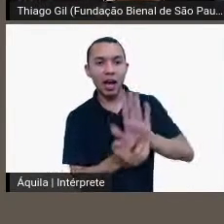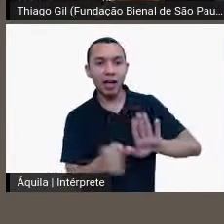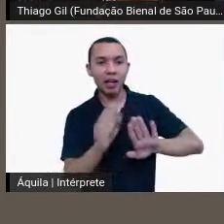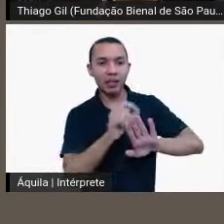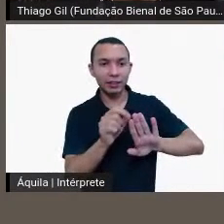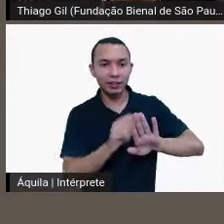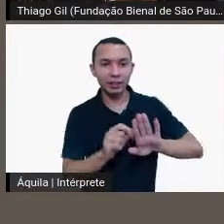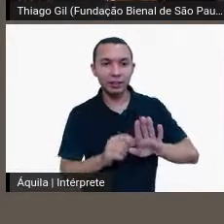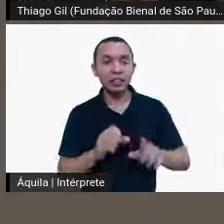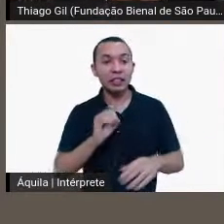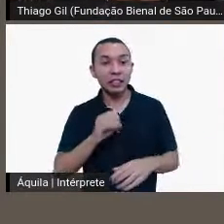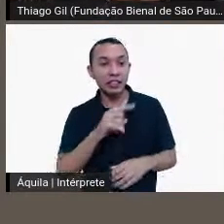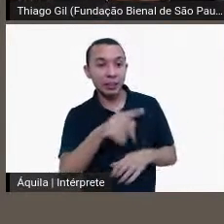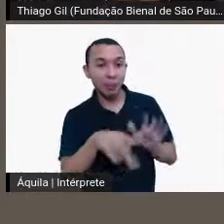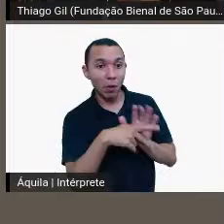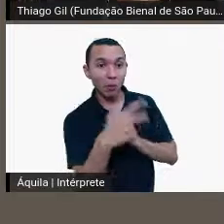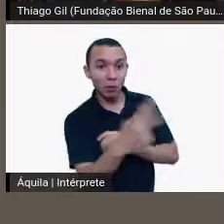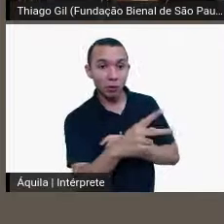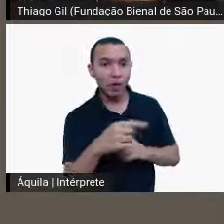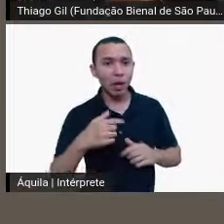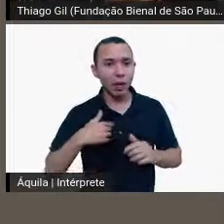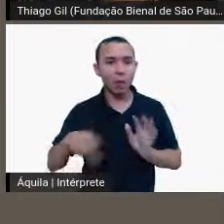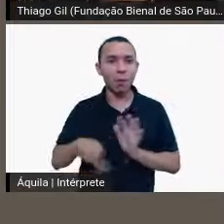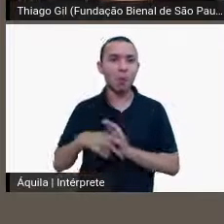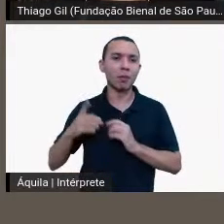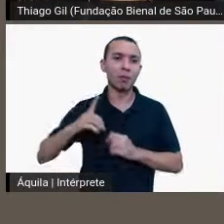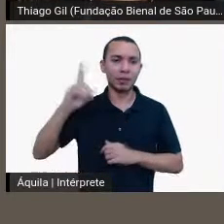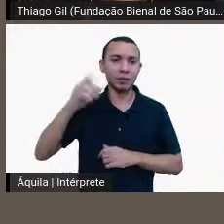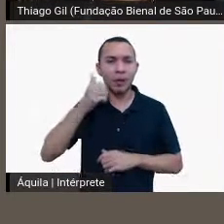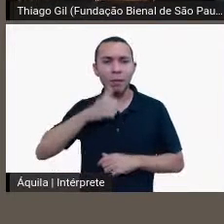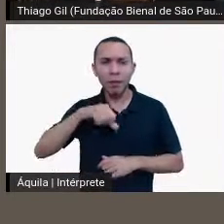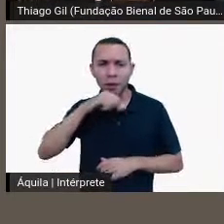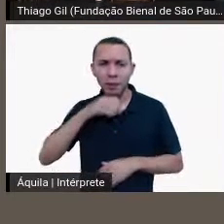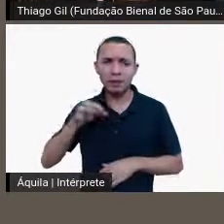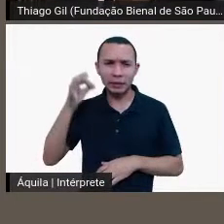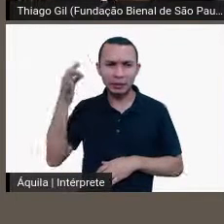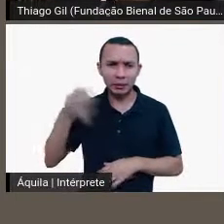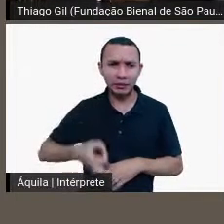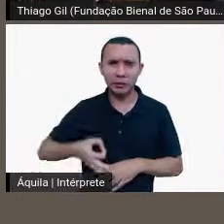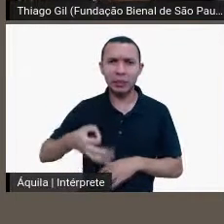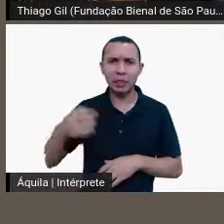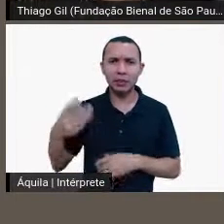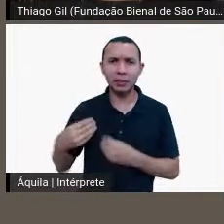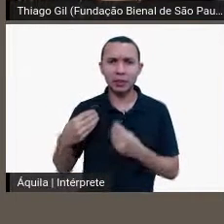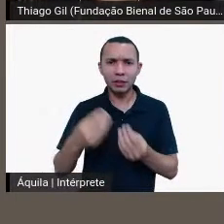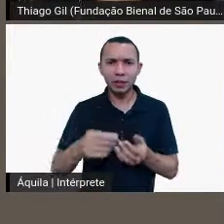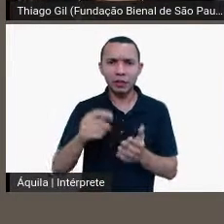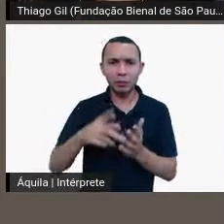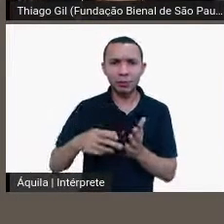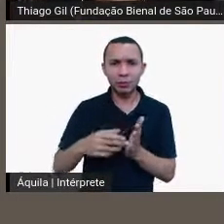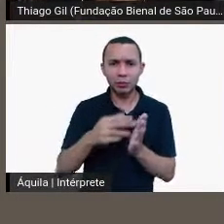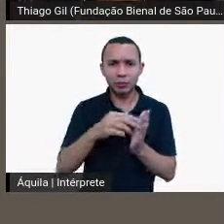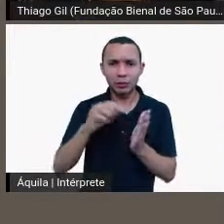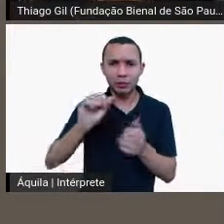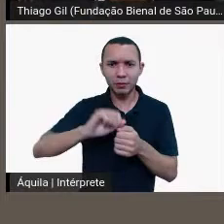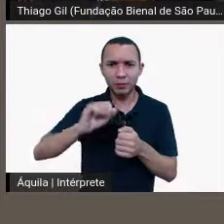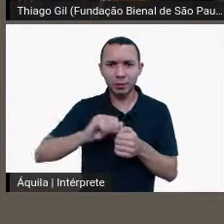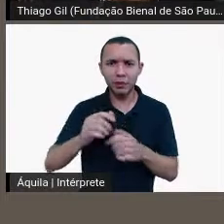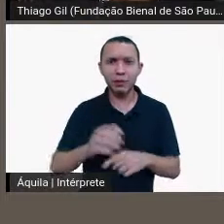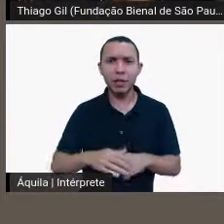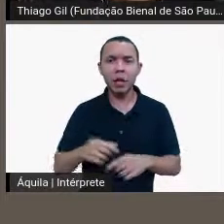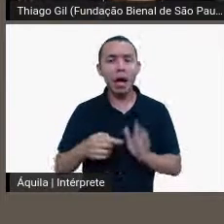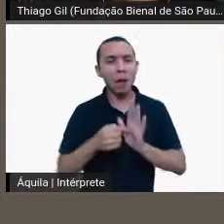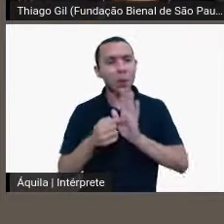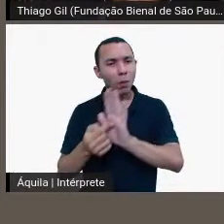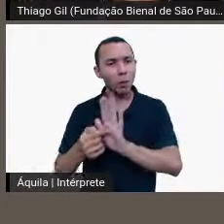sua, serei de Deus. Mamãe fez muito bem em pregar uns cocres nela, porque o senhor José Quelinini mostrou-lhe a